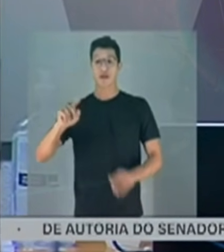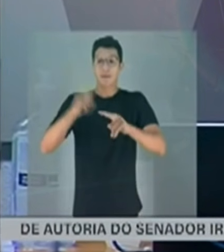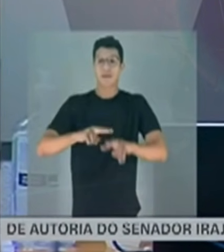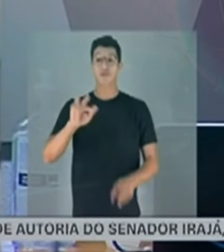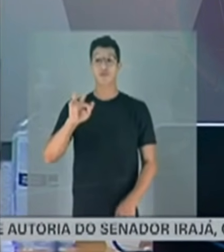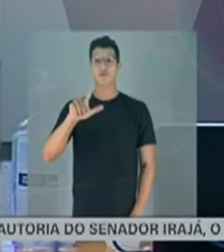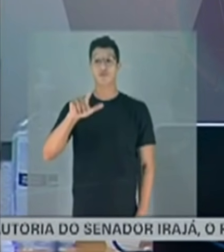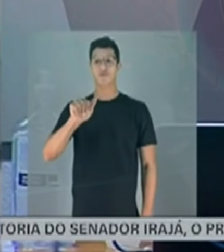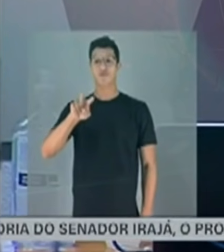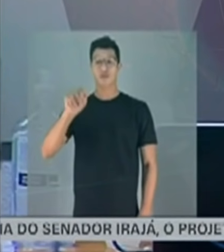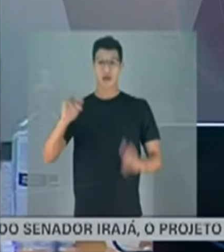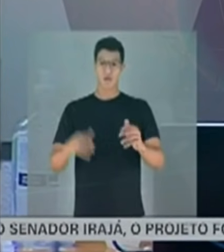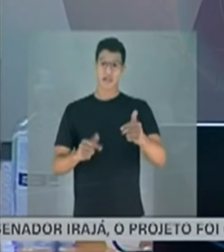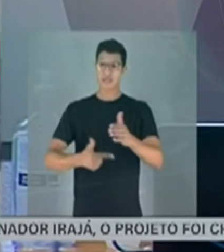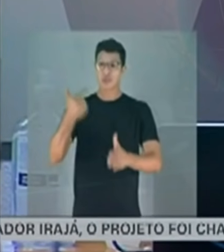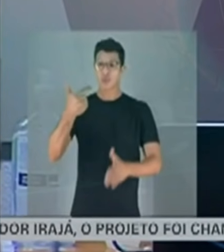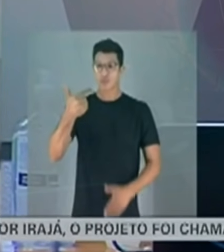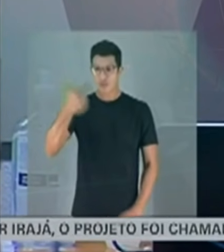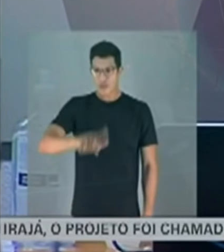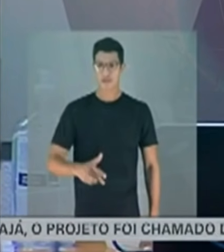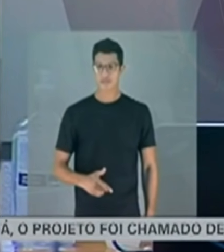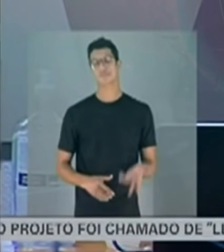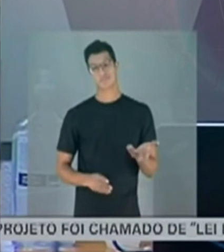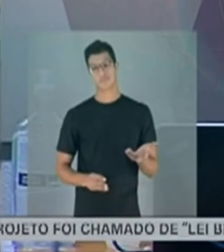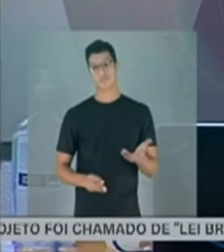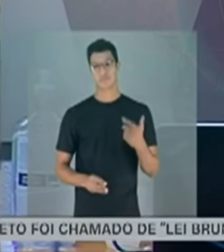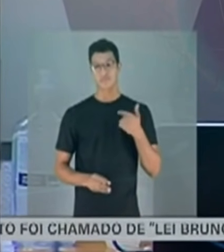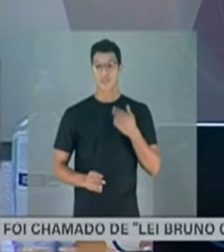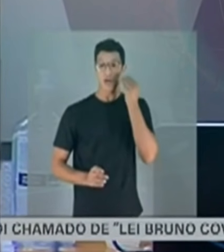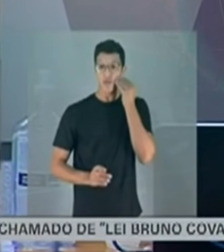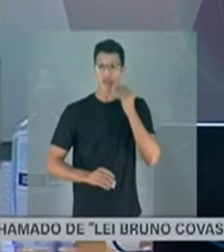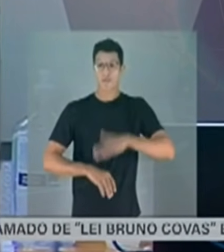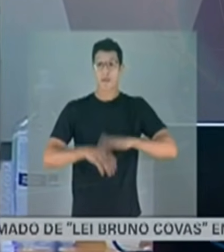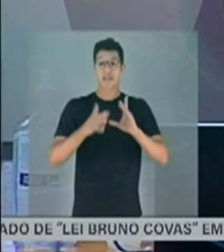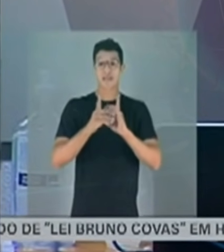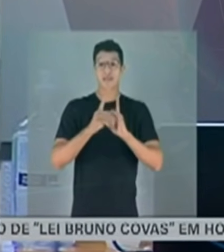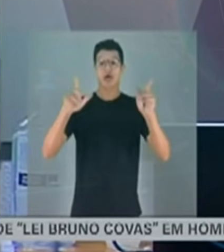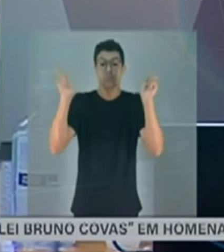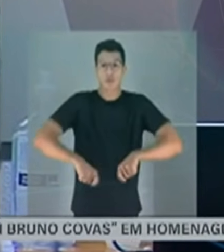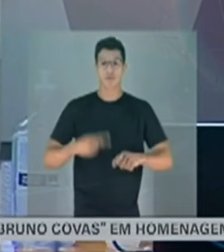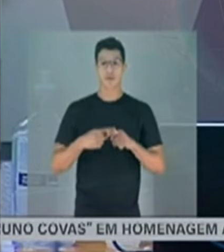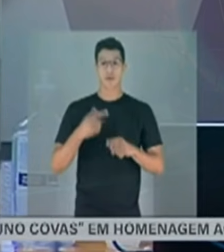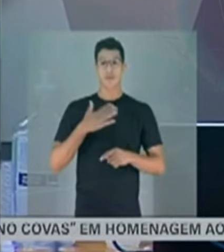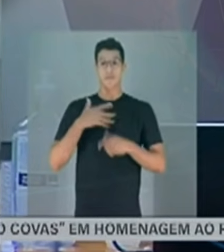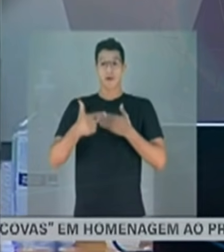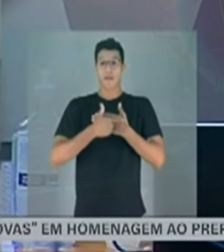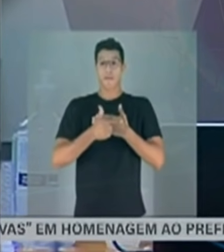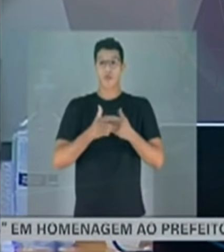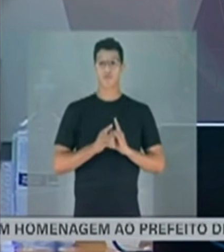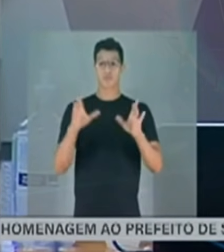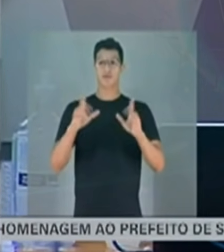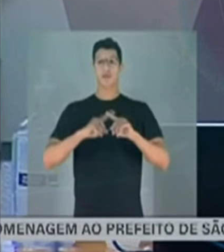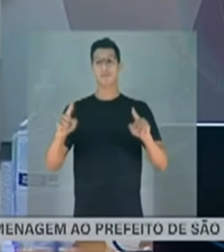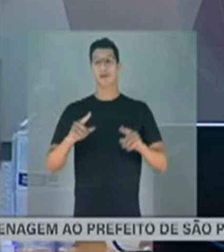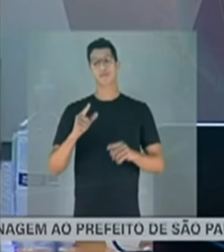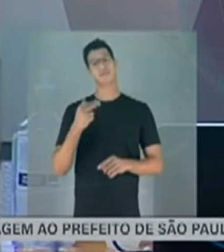prisão do Fábio. Agora a segunda vez. Tá certo? E eu tento ser o mais democrático possível, porque é meu papel ser democrático, mas